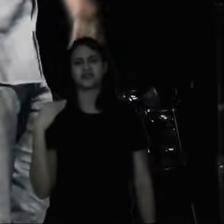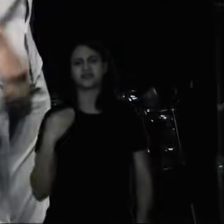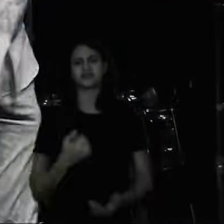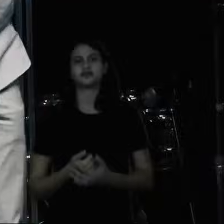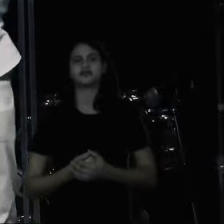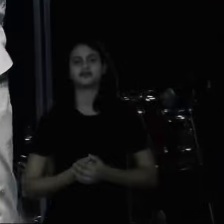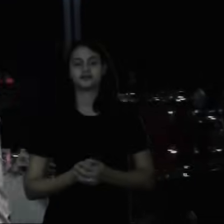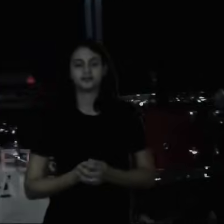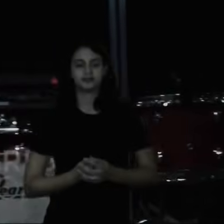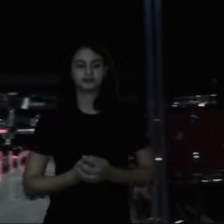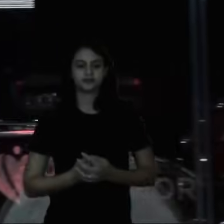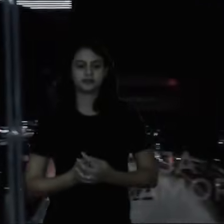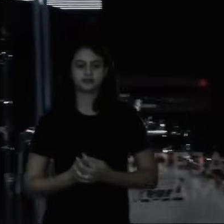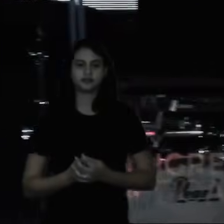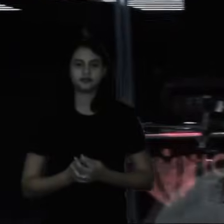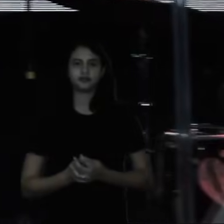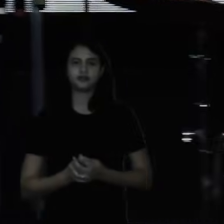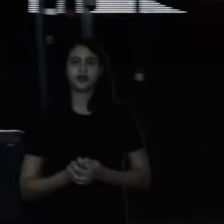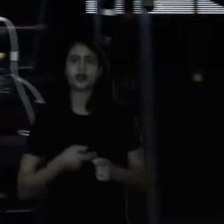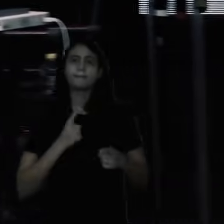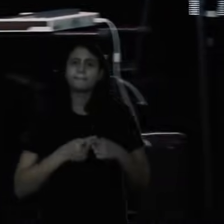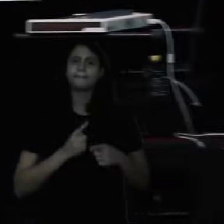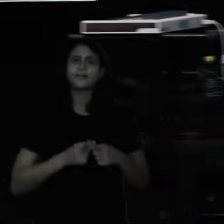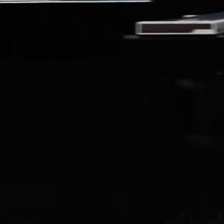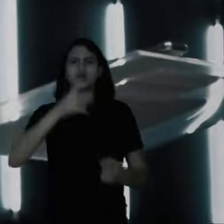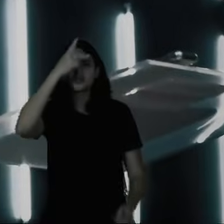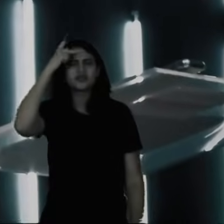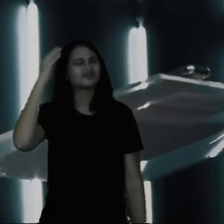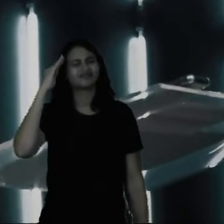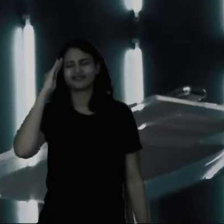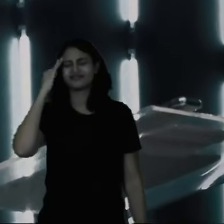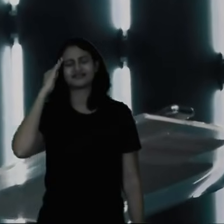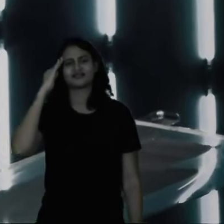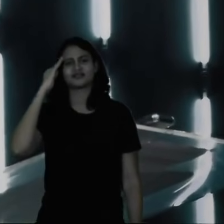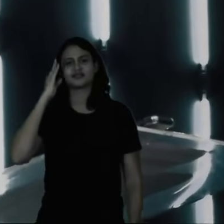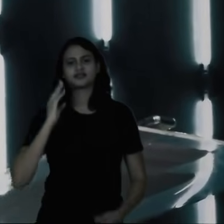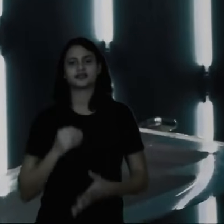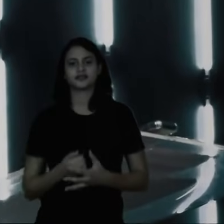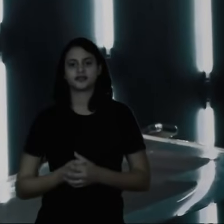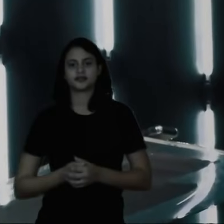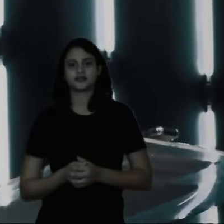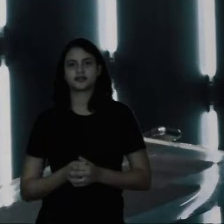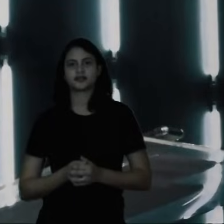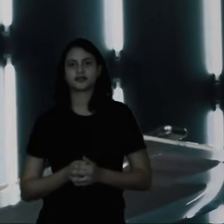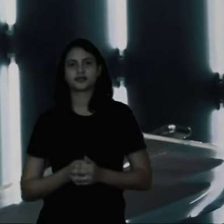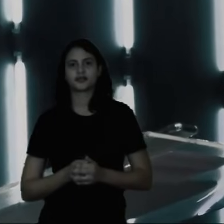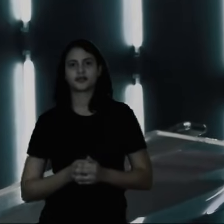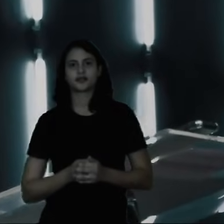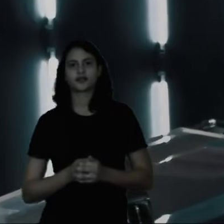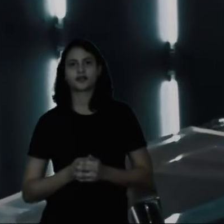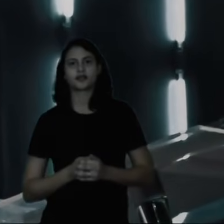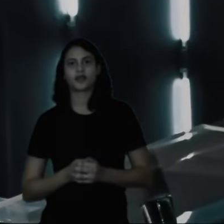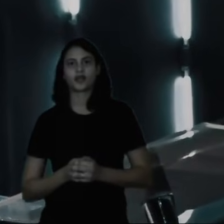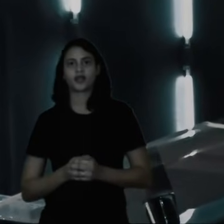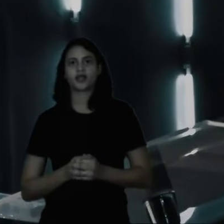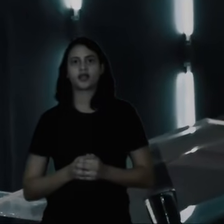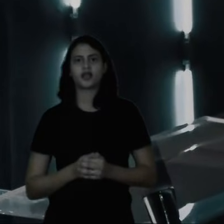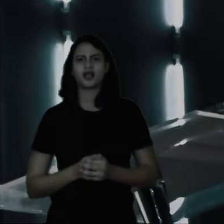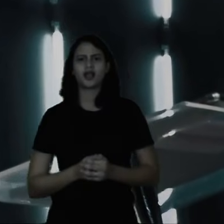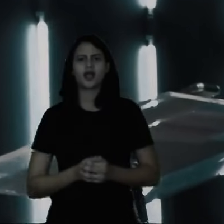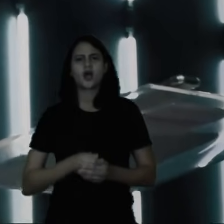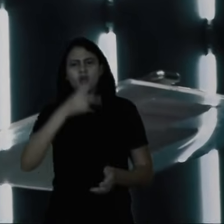sua vida. Porque essas pessoas não entenderam. Tem alguém que já o aceitou,